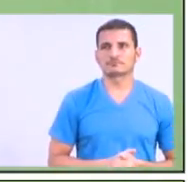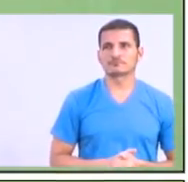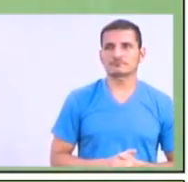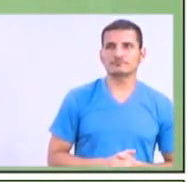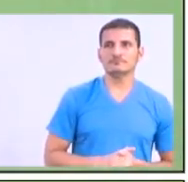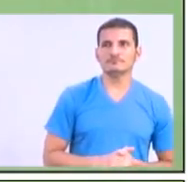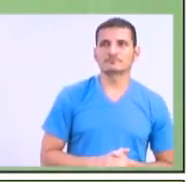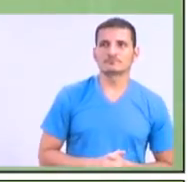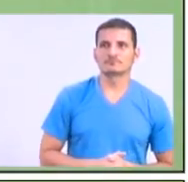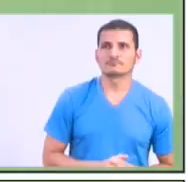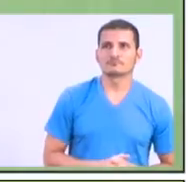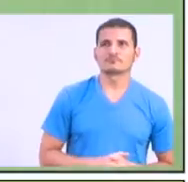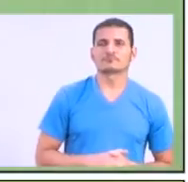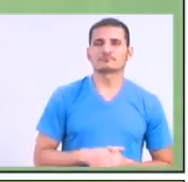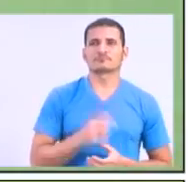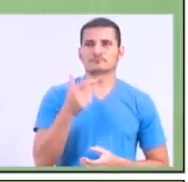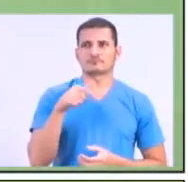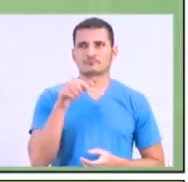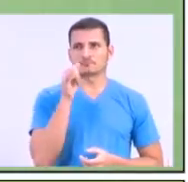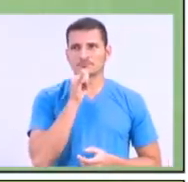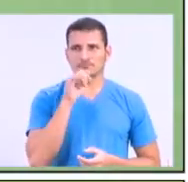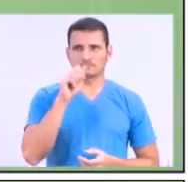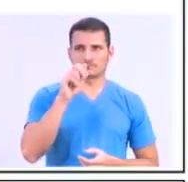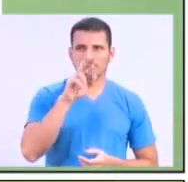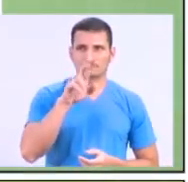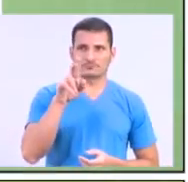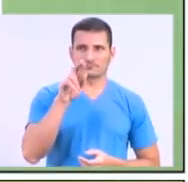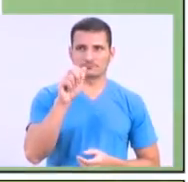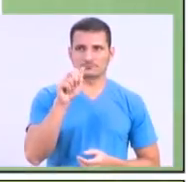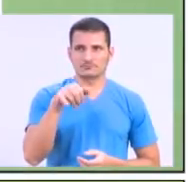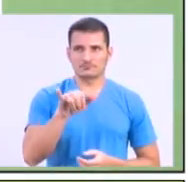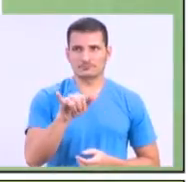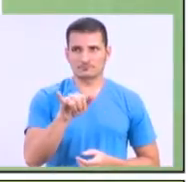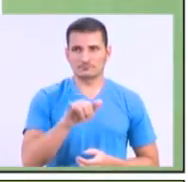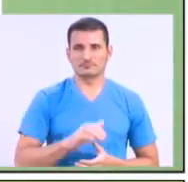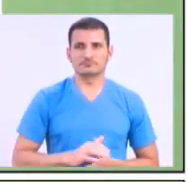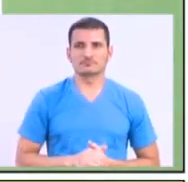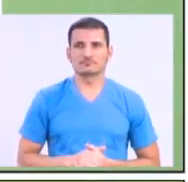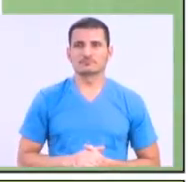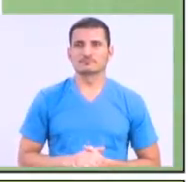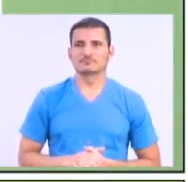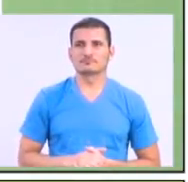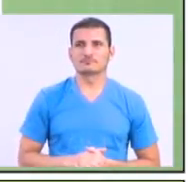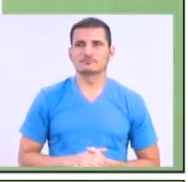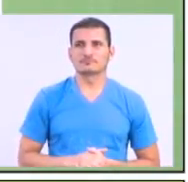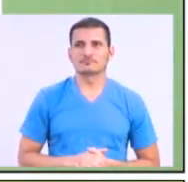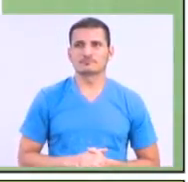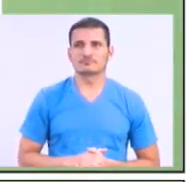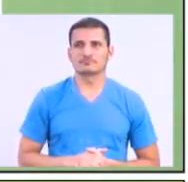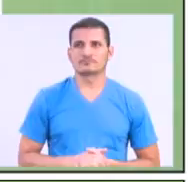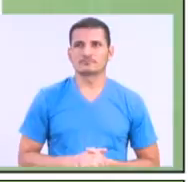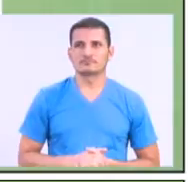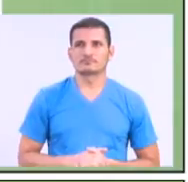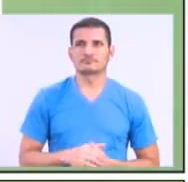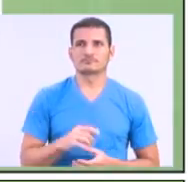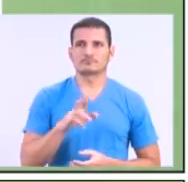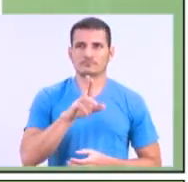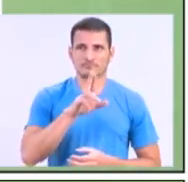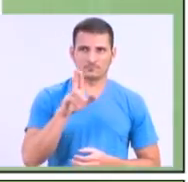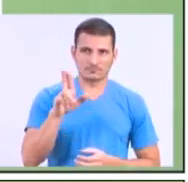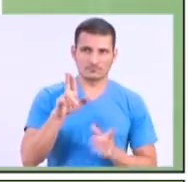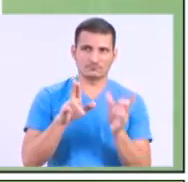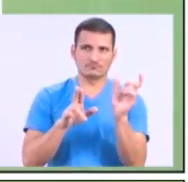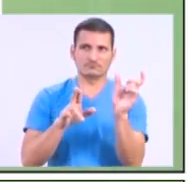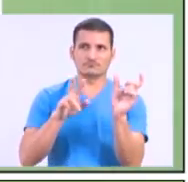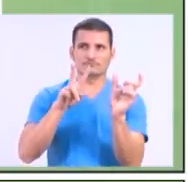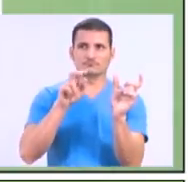Aqui nós temos mais um exemplo de definição de array. Percebam que o array ele é definido pelo nome da variável,